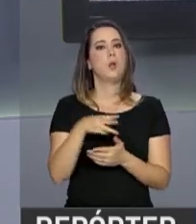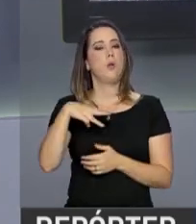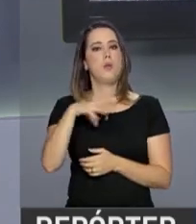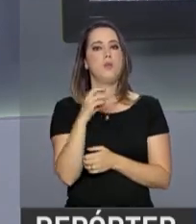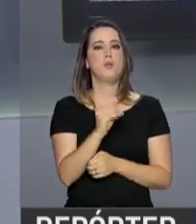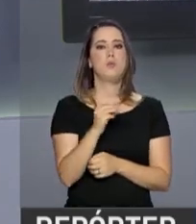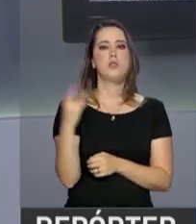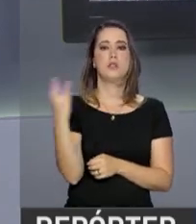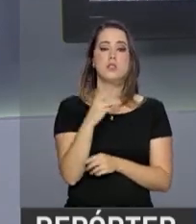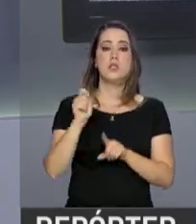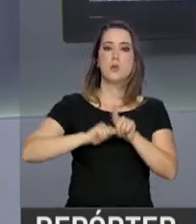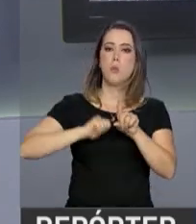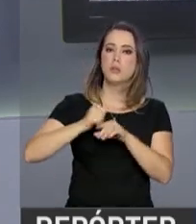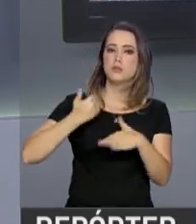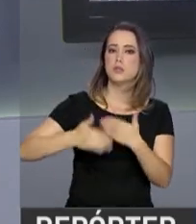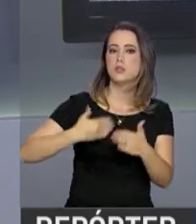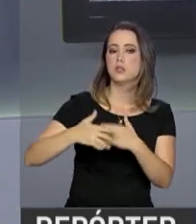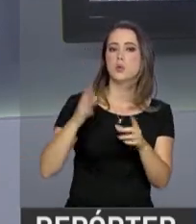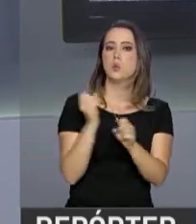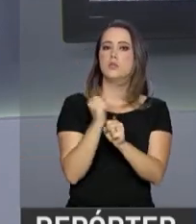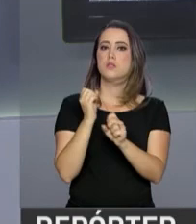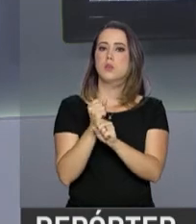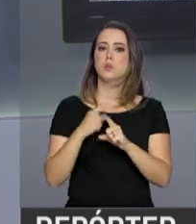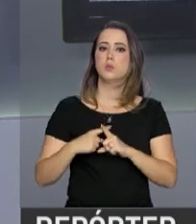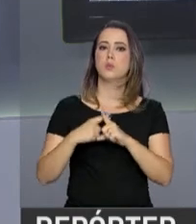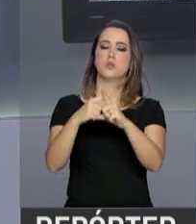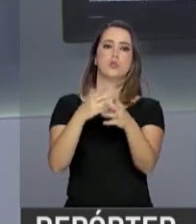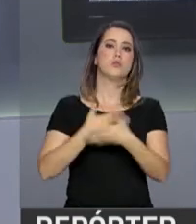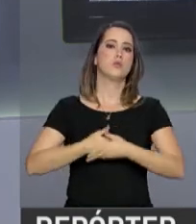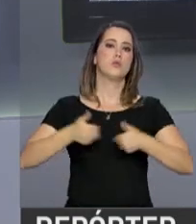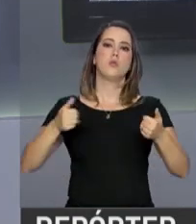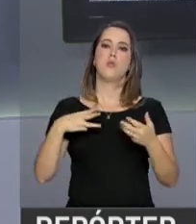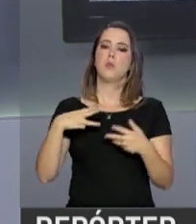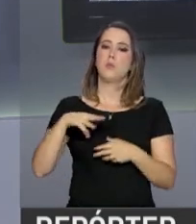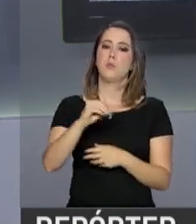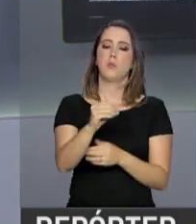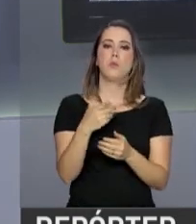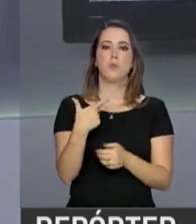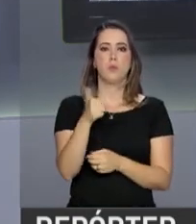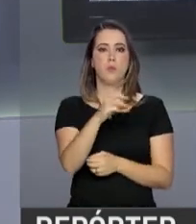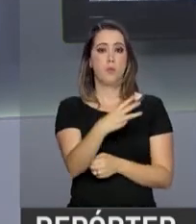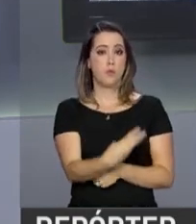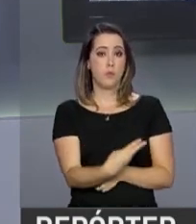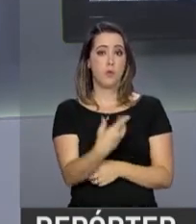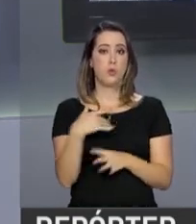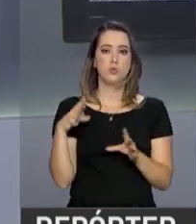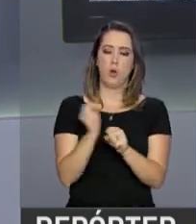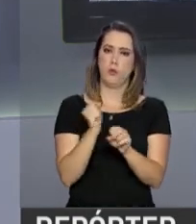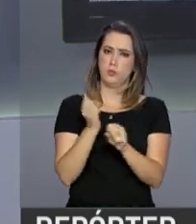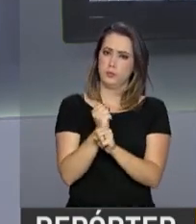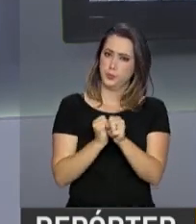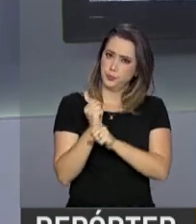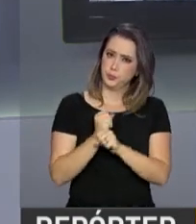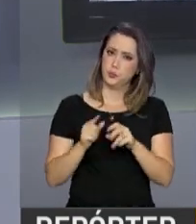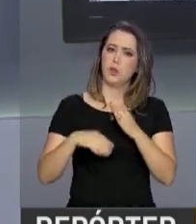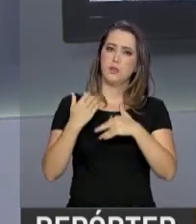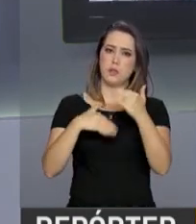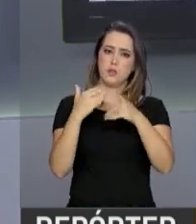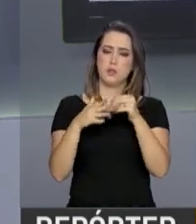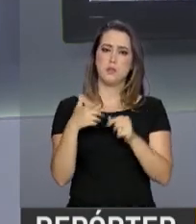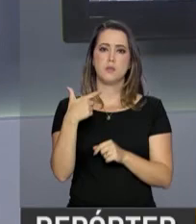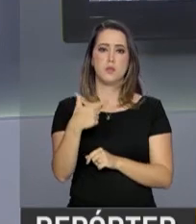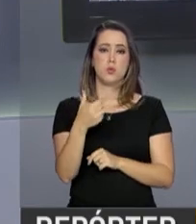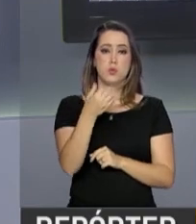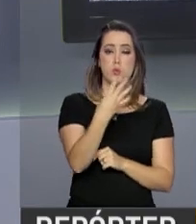Foi o terceiro mês consecutivo com saldo positivo e o melhor março desde 2013. No acumulado do ano, houve crescimento